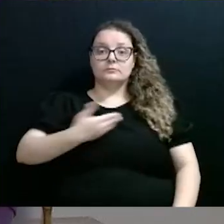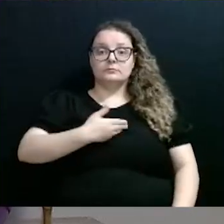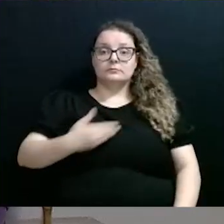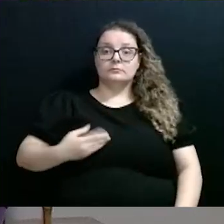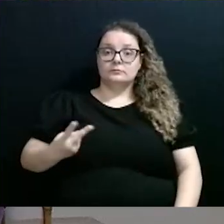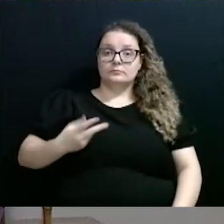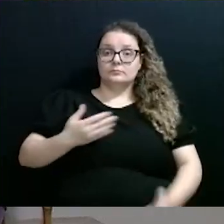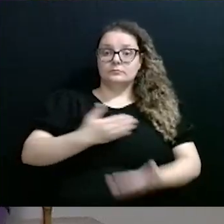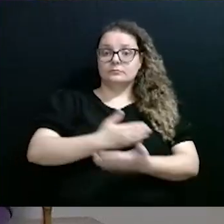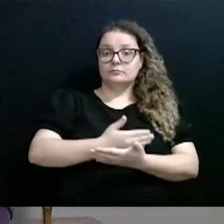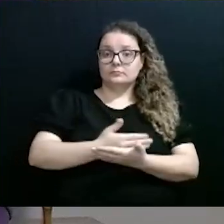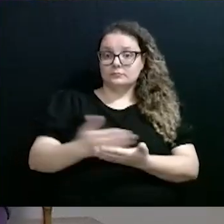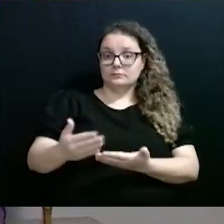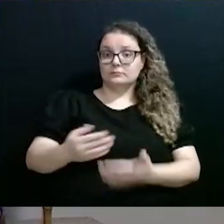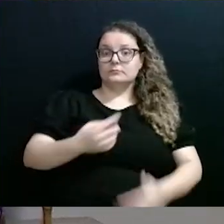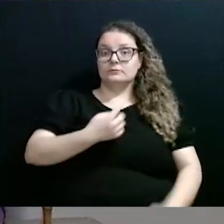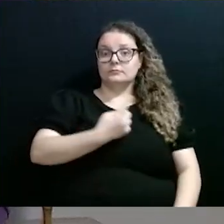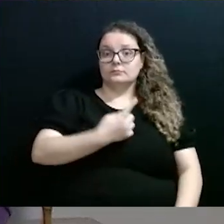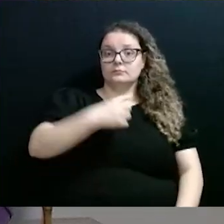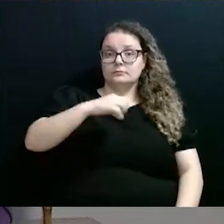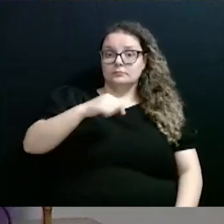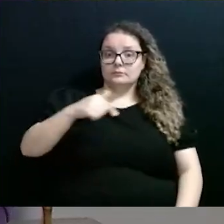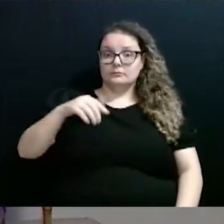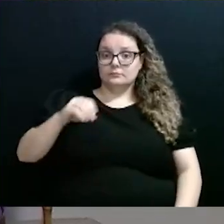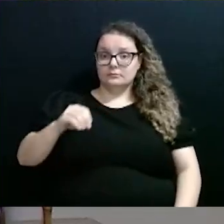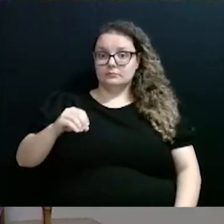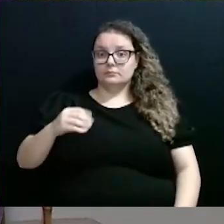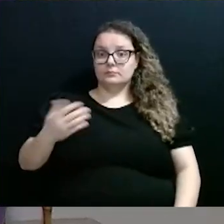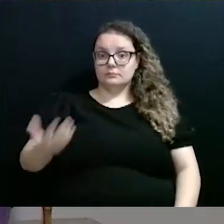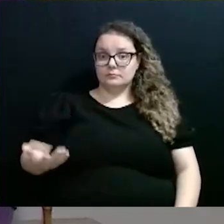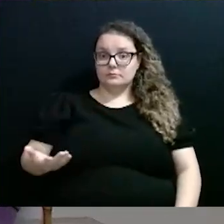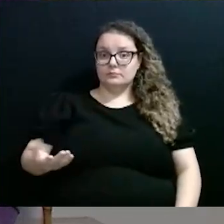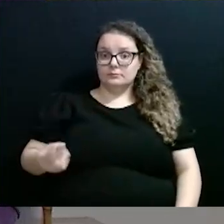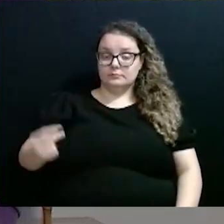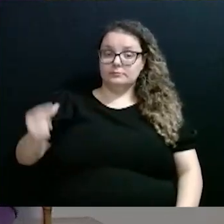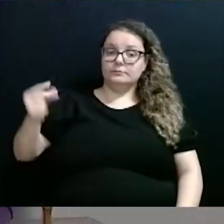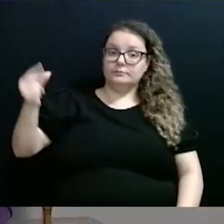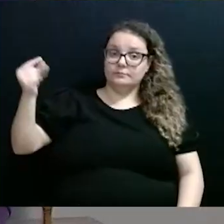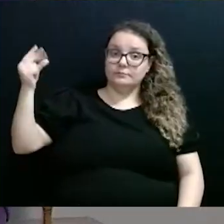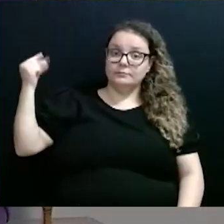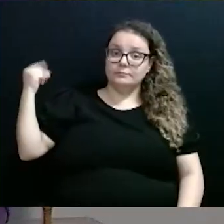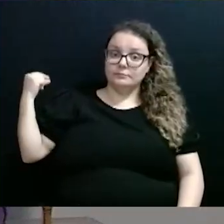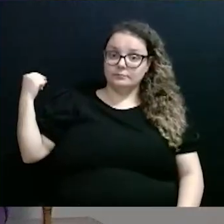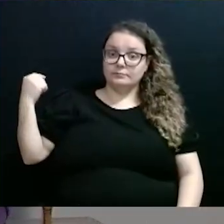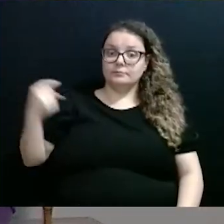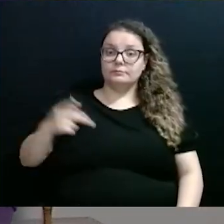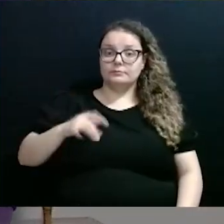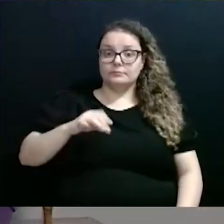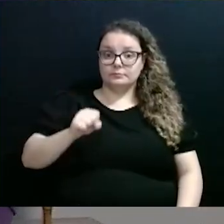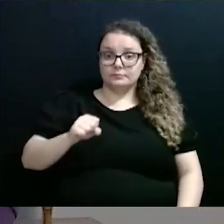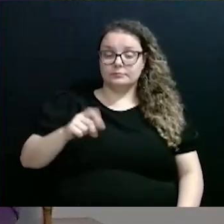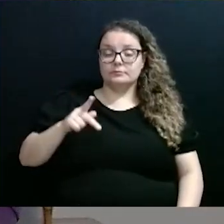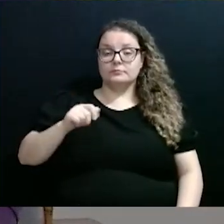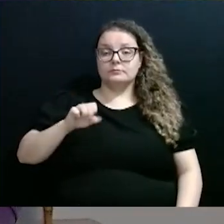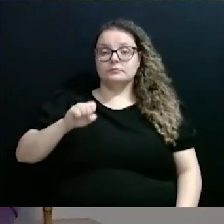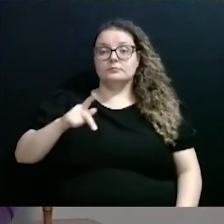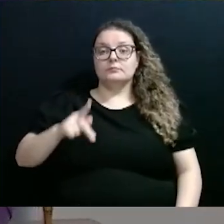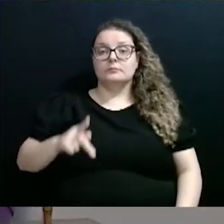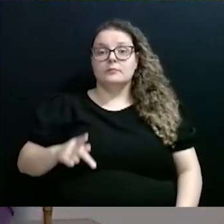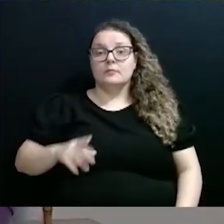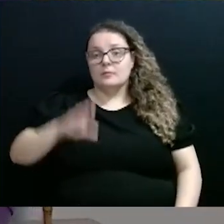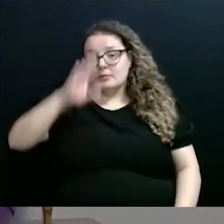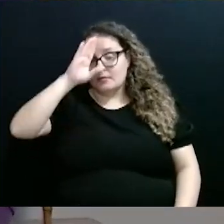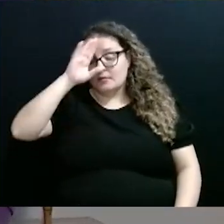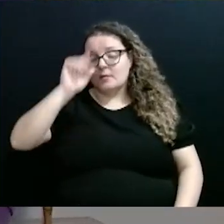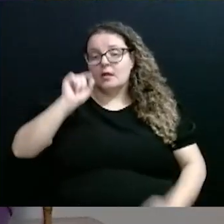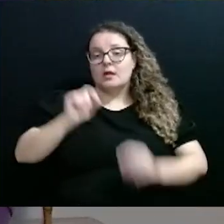começaram na década de 1970, no governo Médici, então já tem muitos anos que a gente tem o PIS e o PASEP, e o principal objetivo